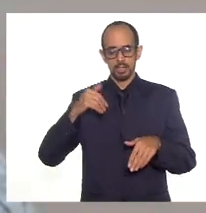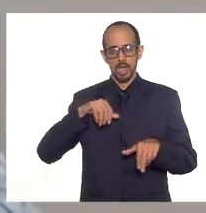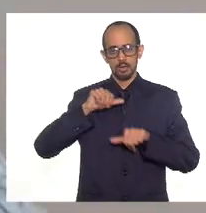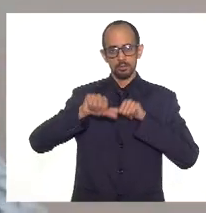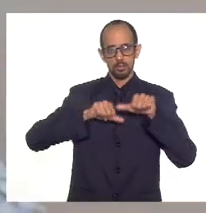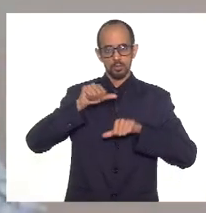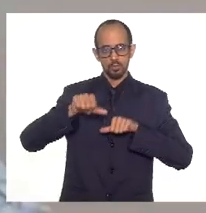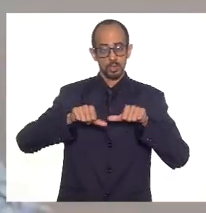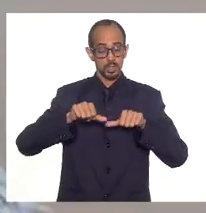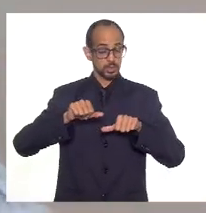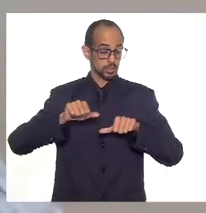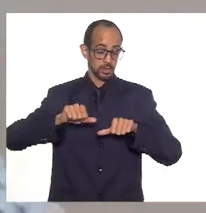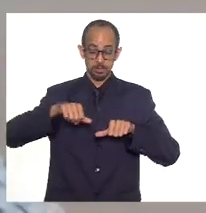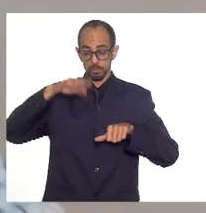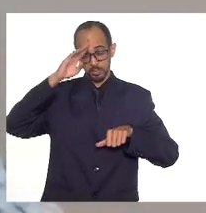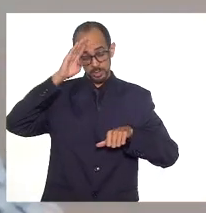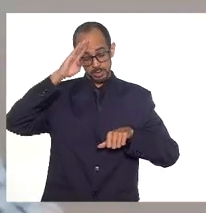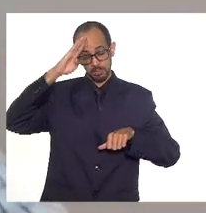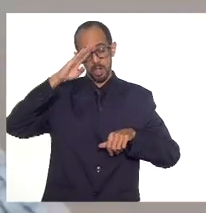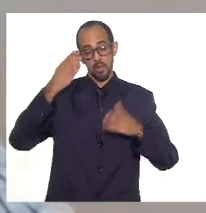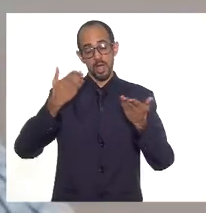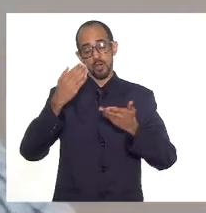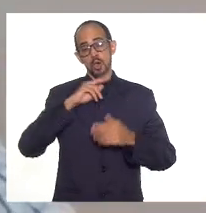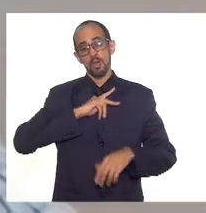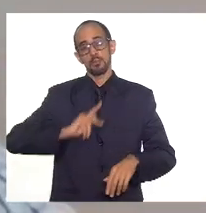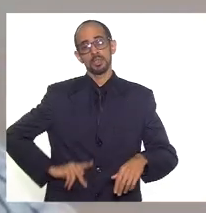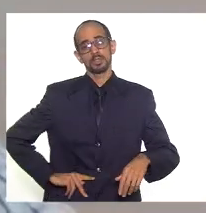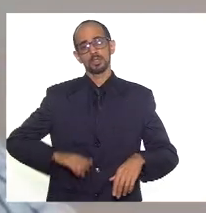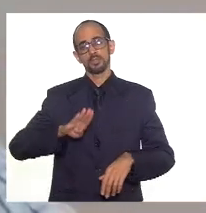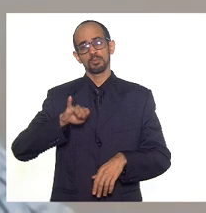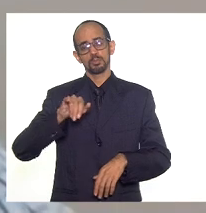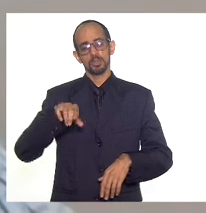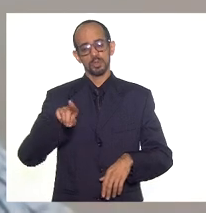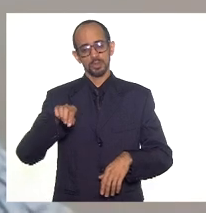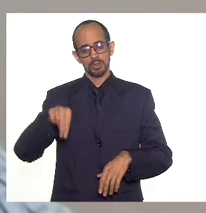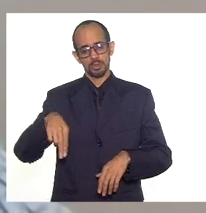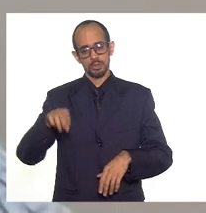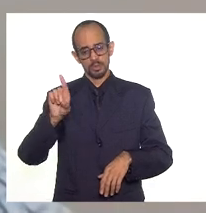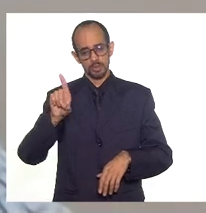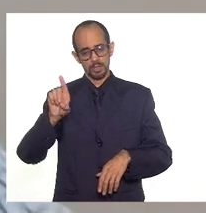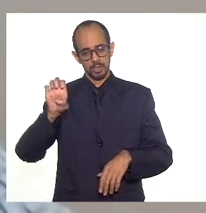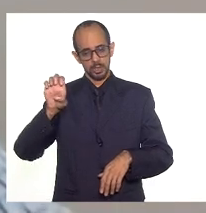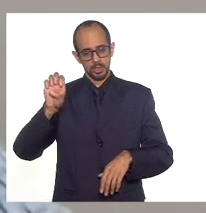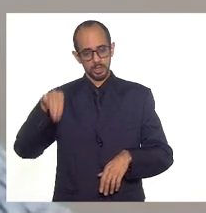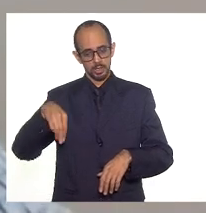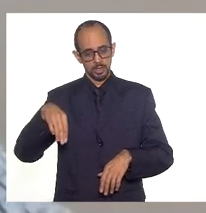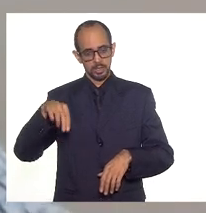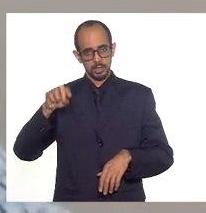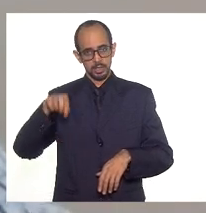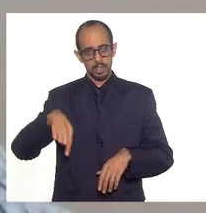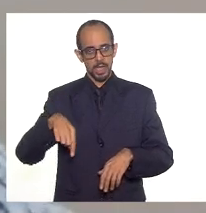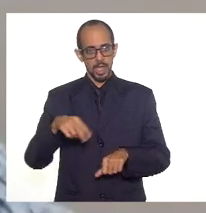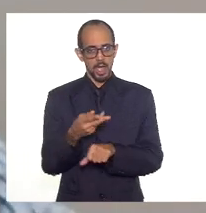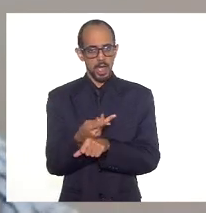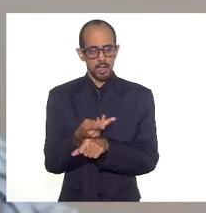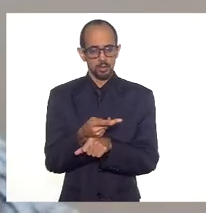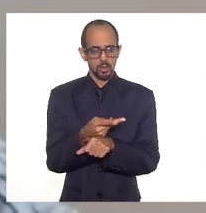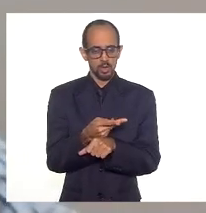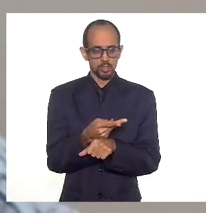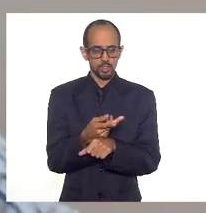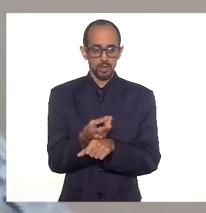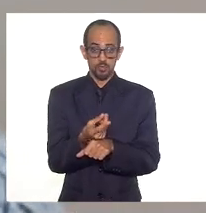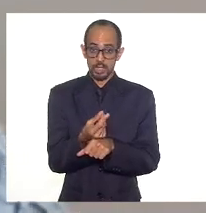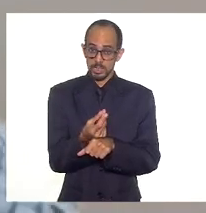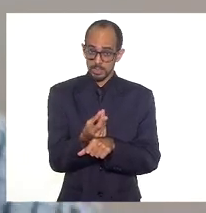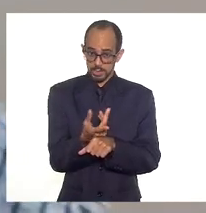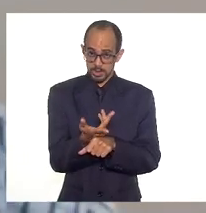pandemia, isso muda bastante, mas a lógica tem sido uma lógica muito financeira e muito de busca de lucro do curto prazo. Eu não sei